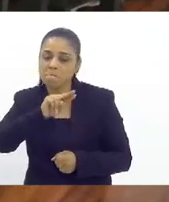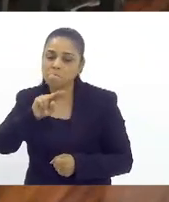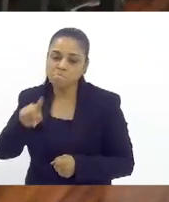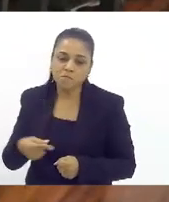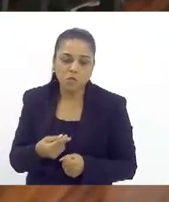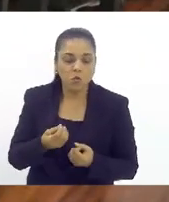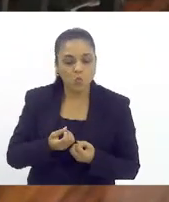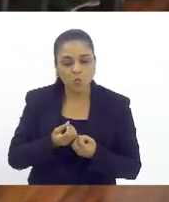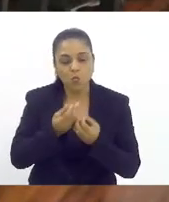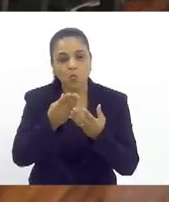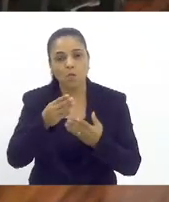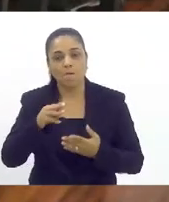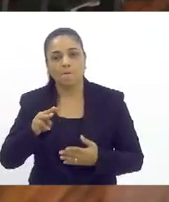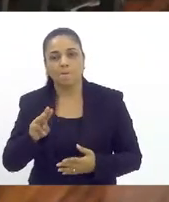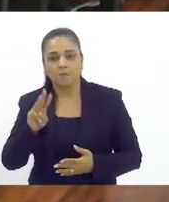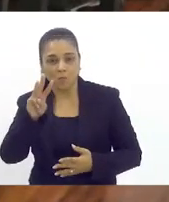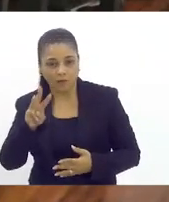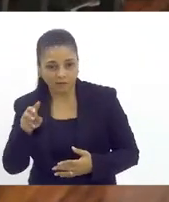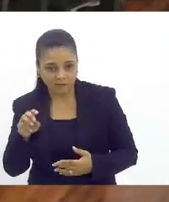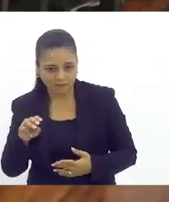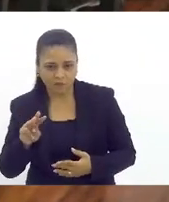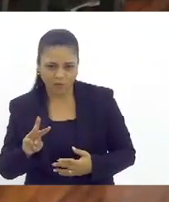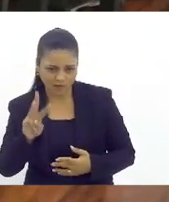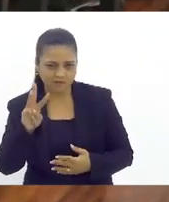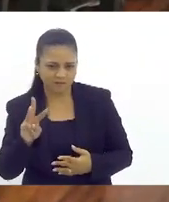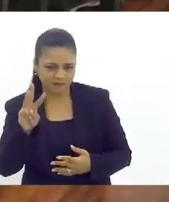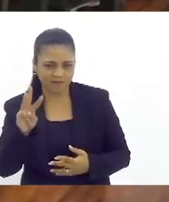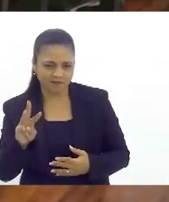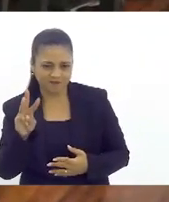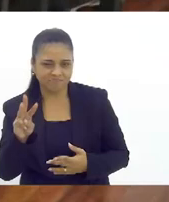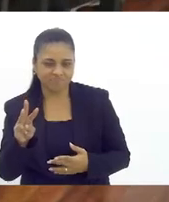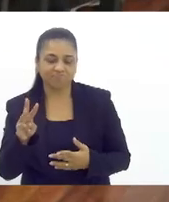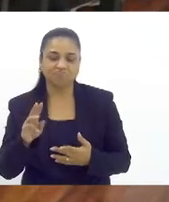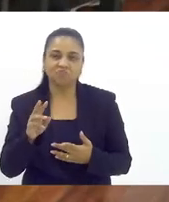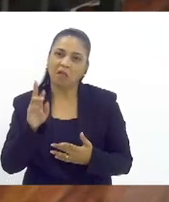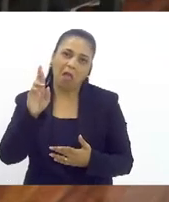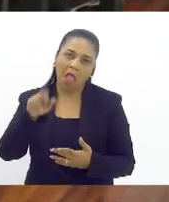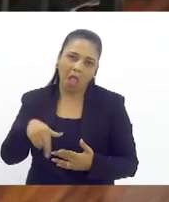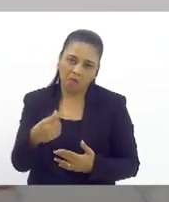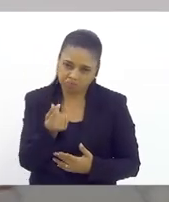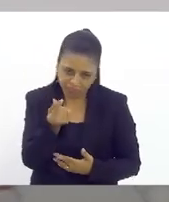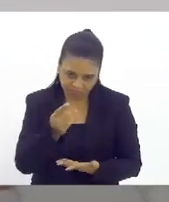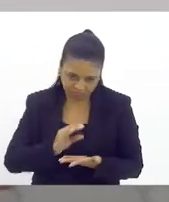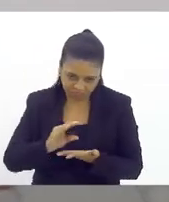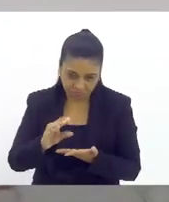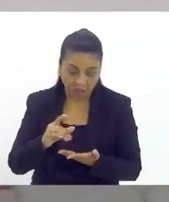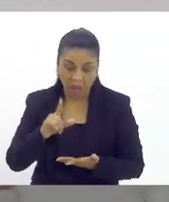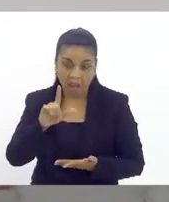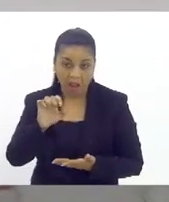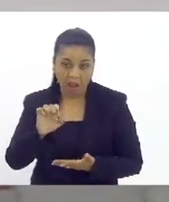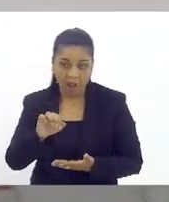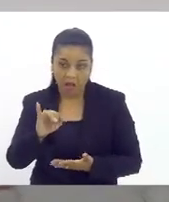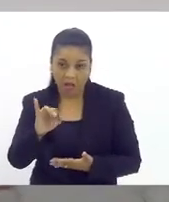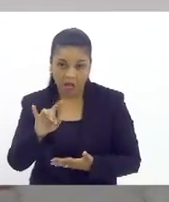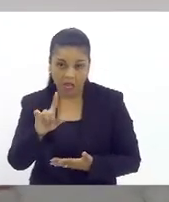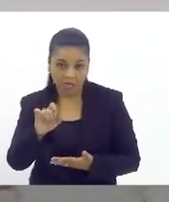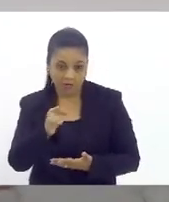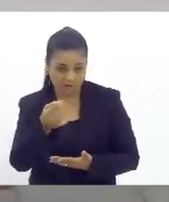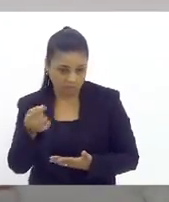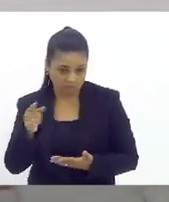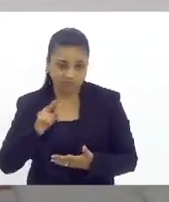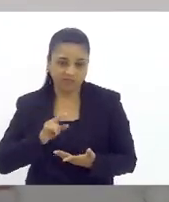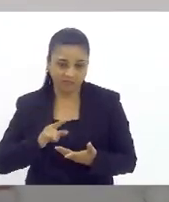megawatts há tanto real né e tem um leilão eu me pergunto se essa história dos